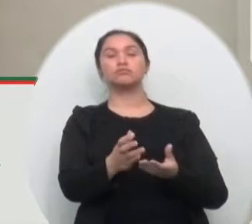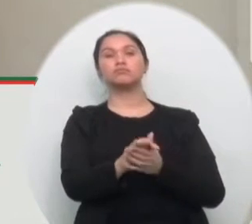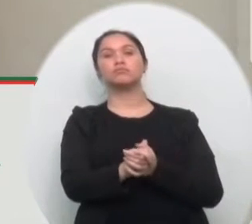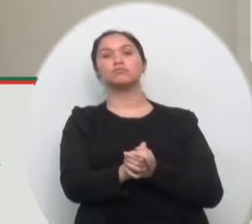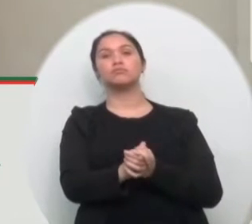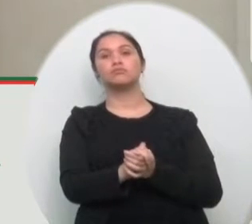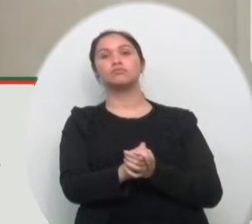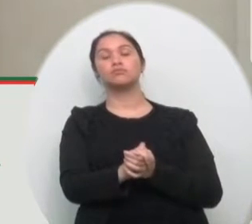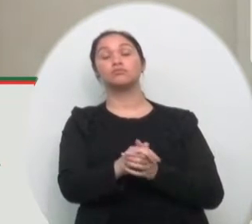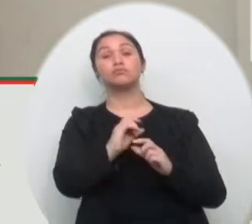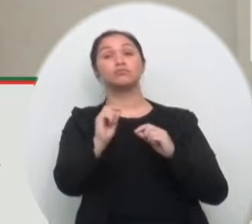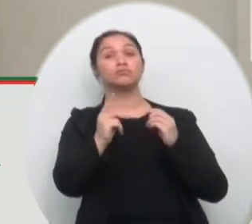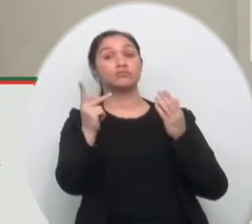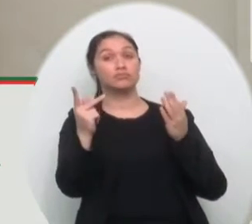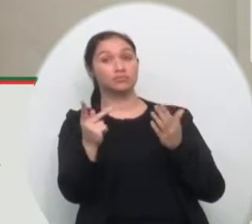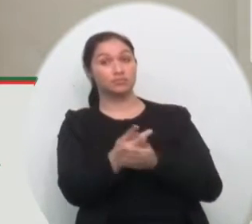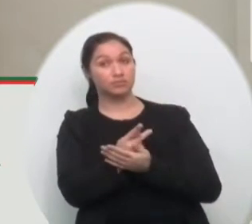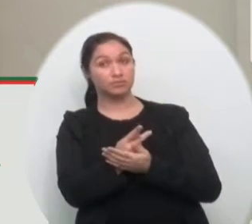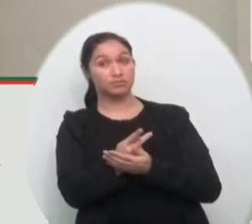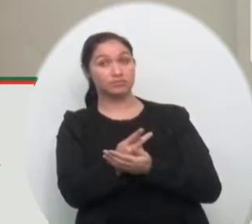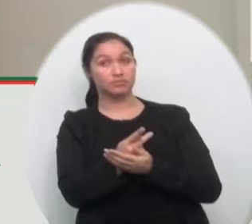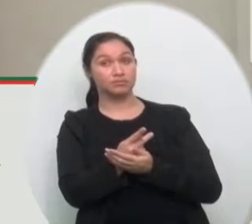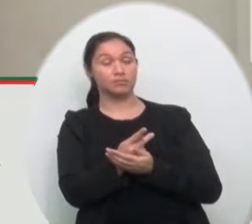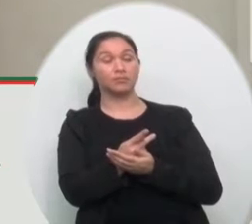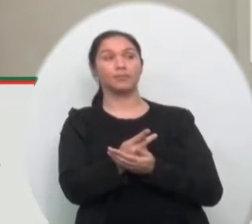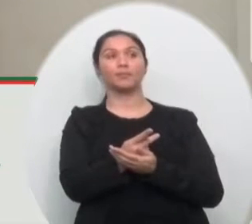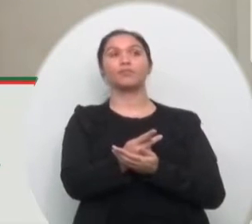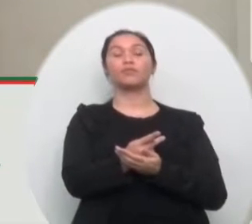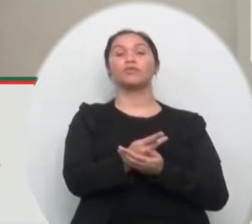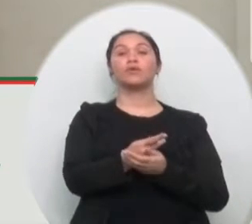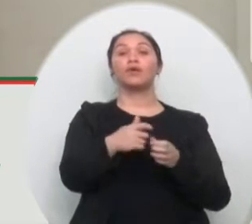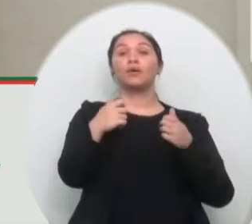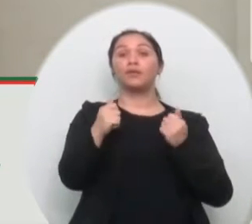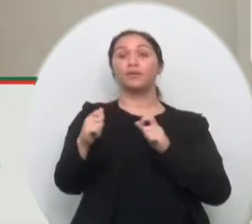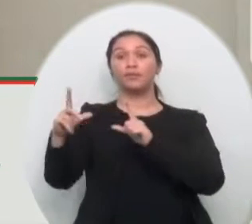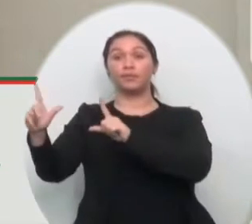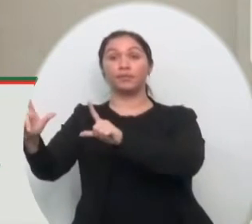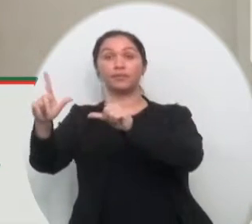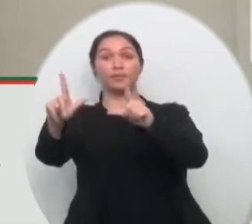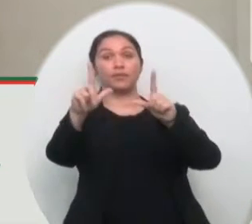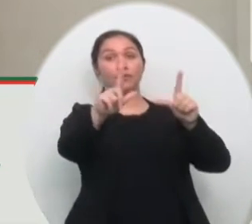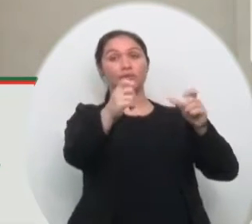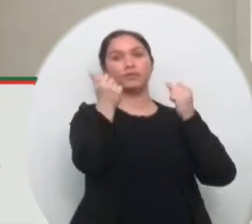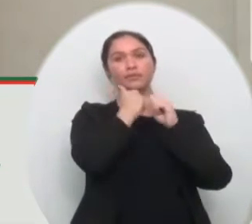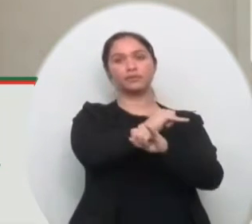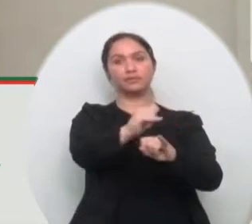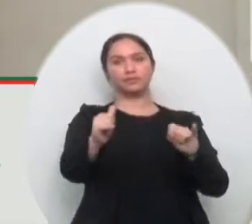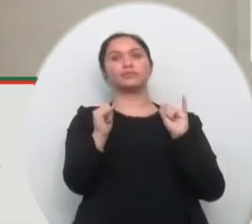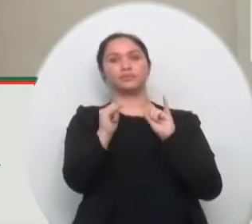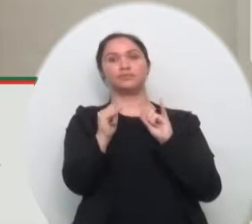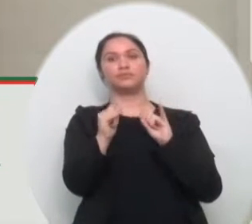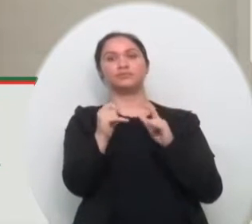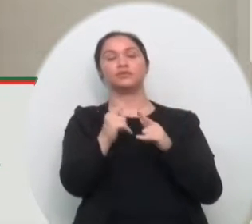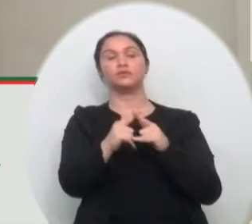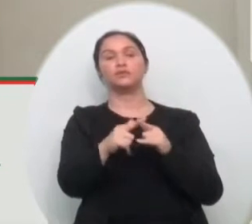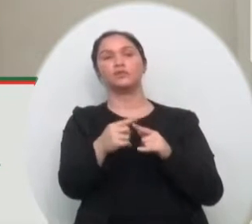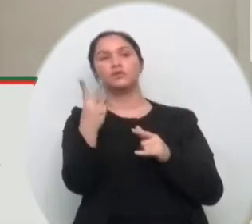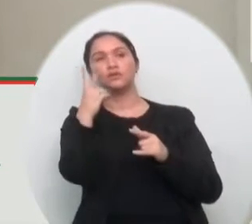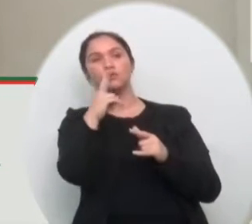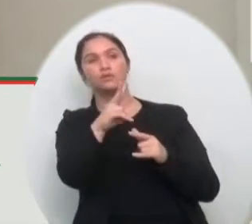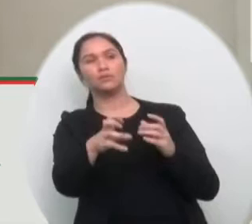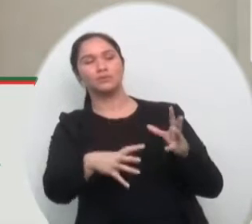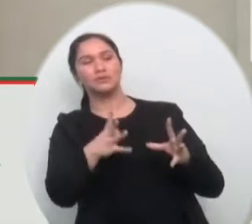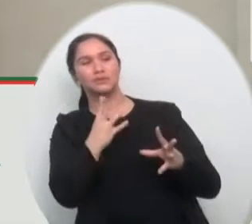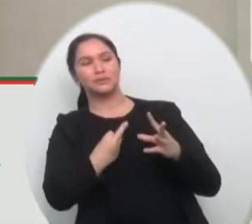indicando que existem pessoas que estão preocupadas com a vida daquele cidadão, com a vida daquela mulher, daquele homem,